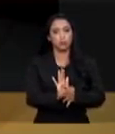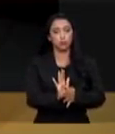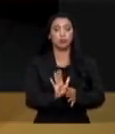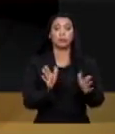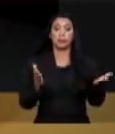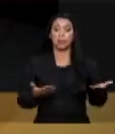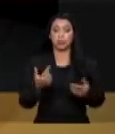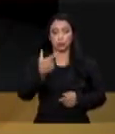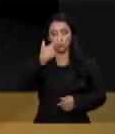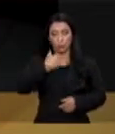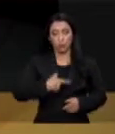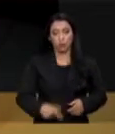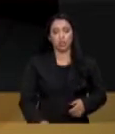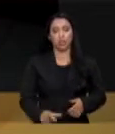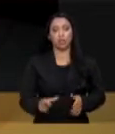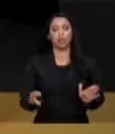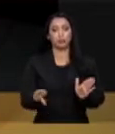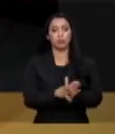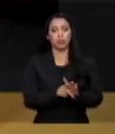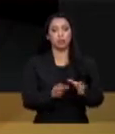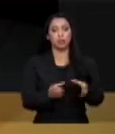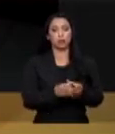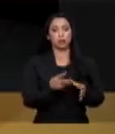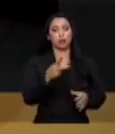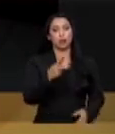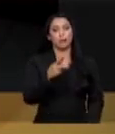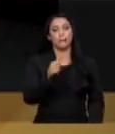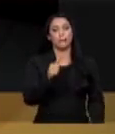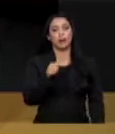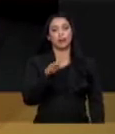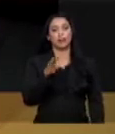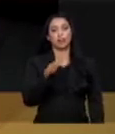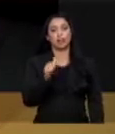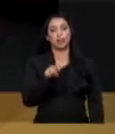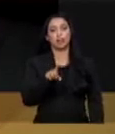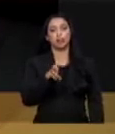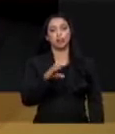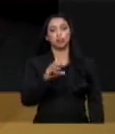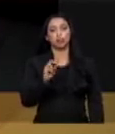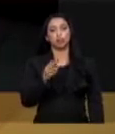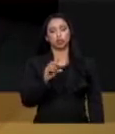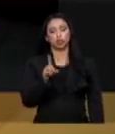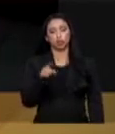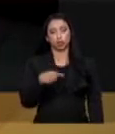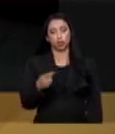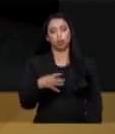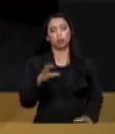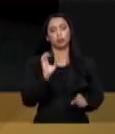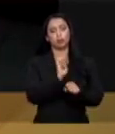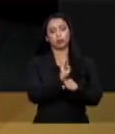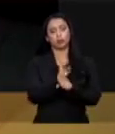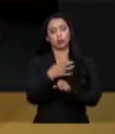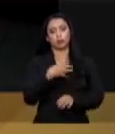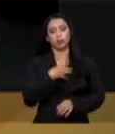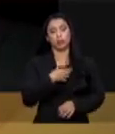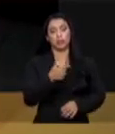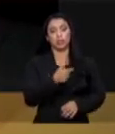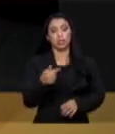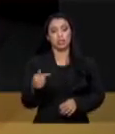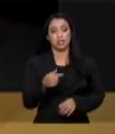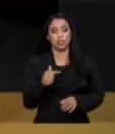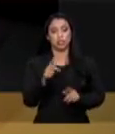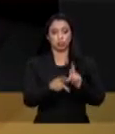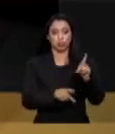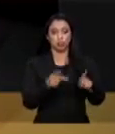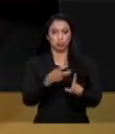mulher indígena pertencente ao povo Pataxó do estado da Bahia. Os 27 povos indígenas da Bahia se somam aos